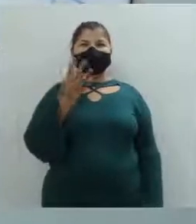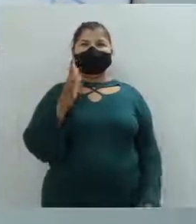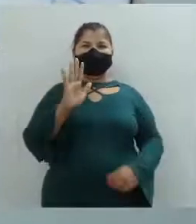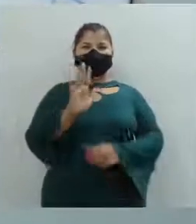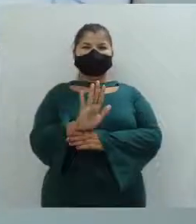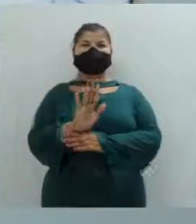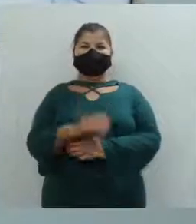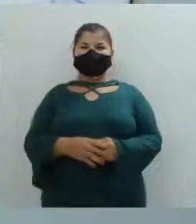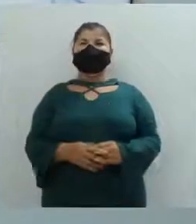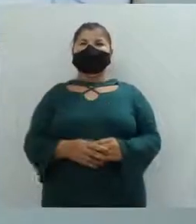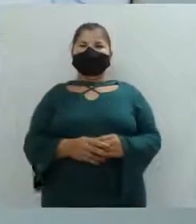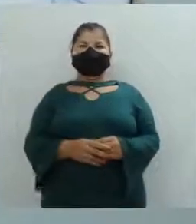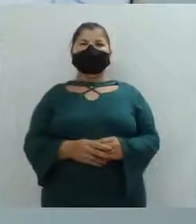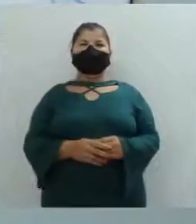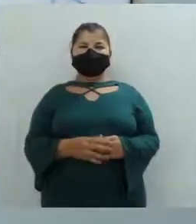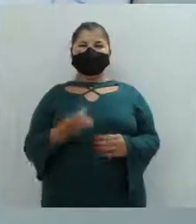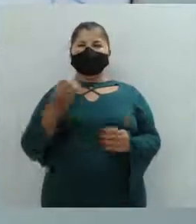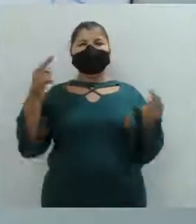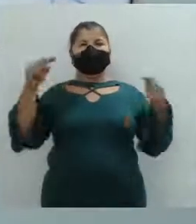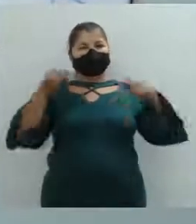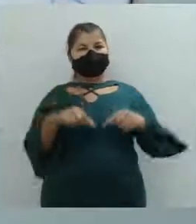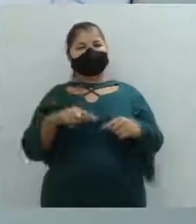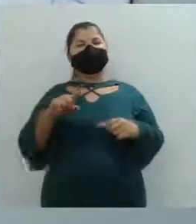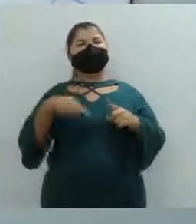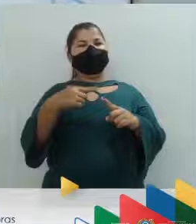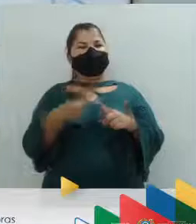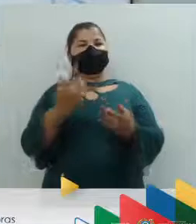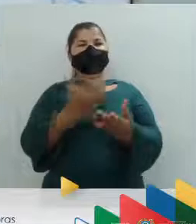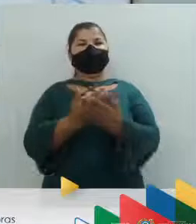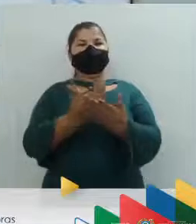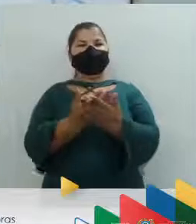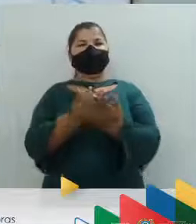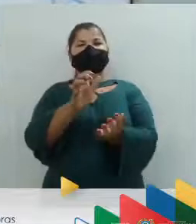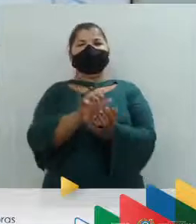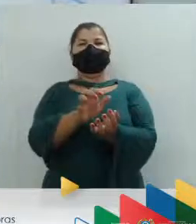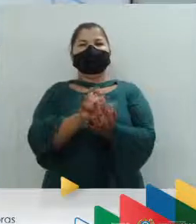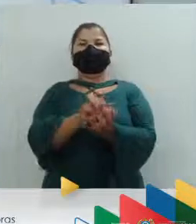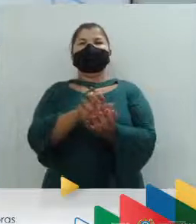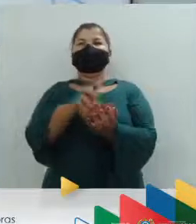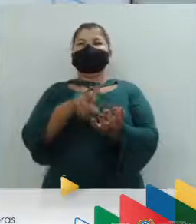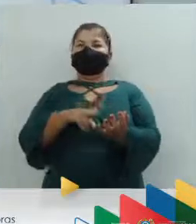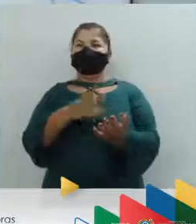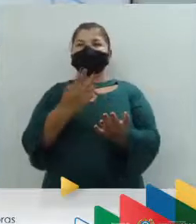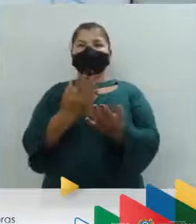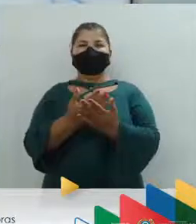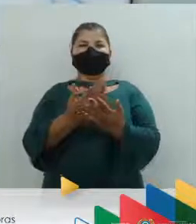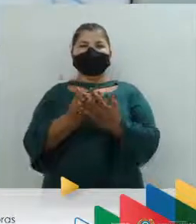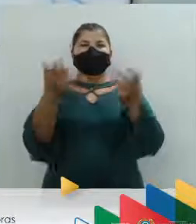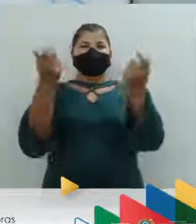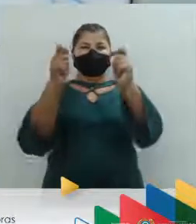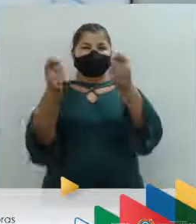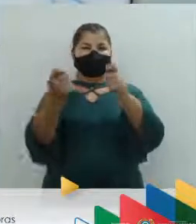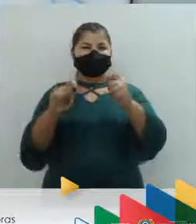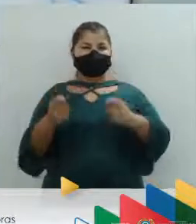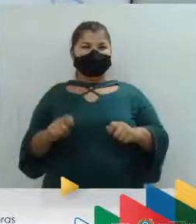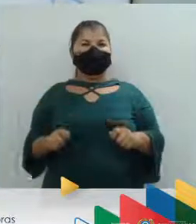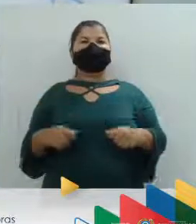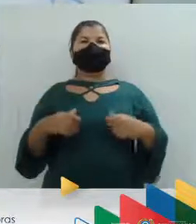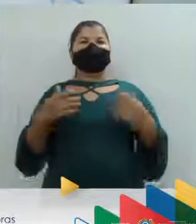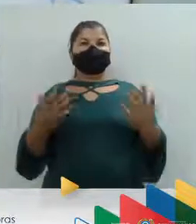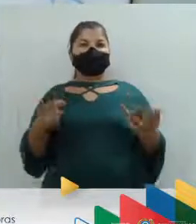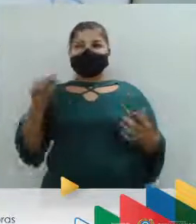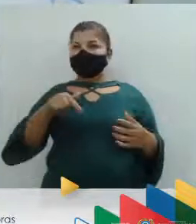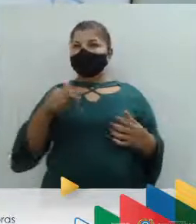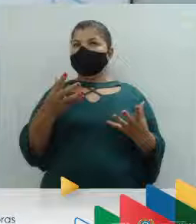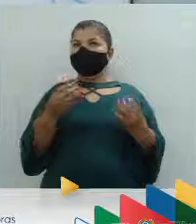Boa tarde! Sejam bem-vindos a mais uma aula do Educapé, a aula de artes. Hoje a gente vai ver